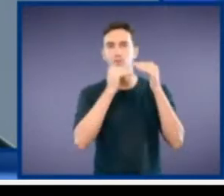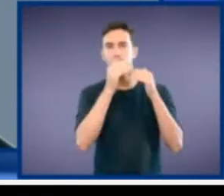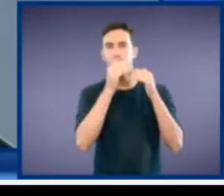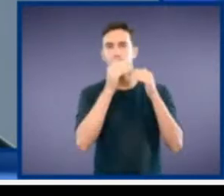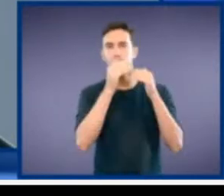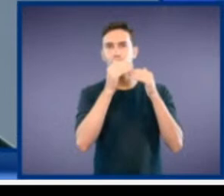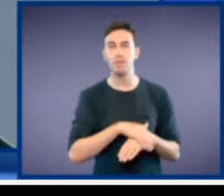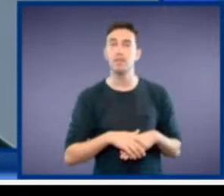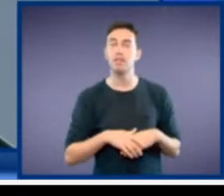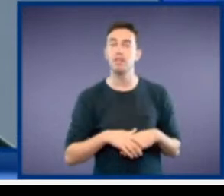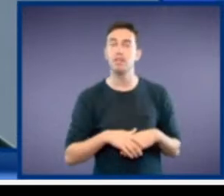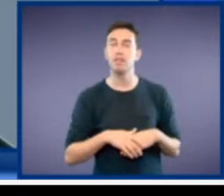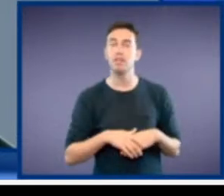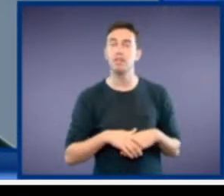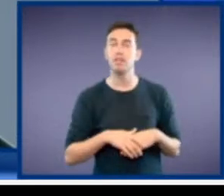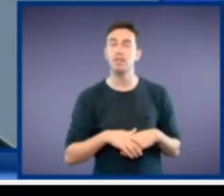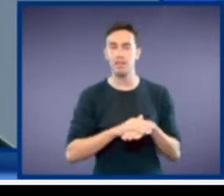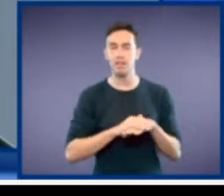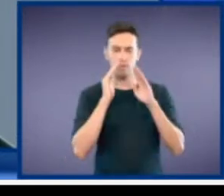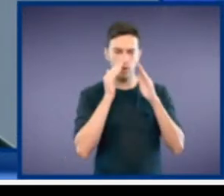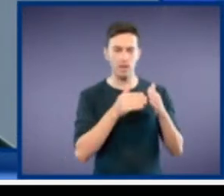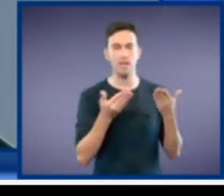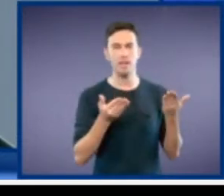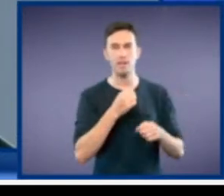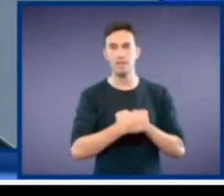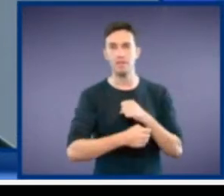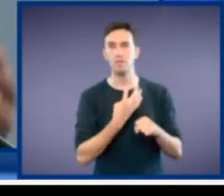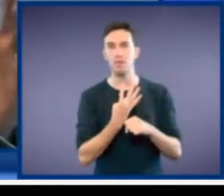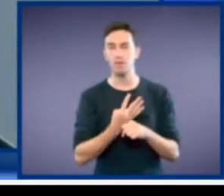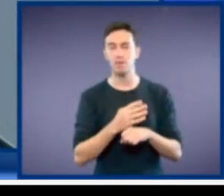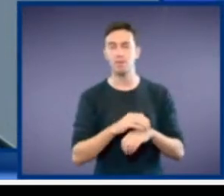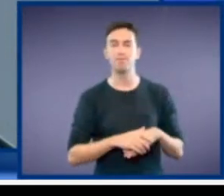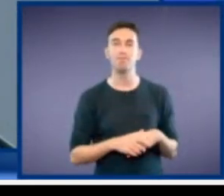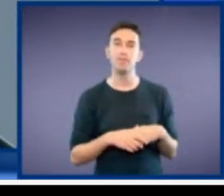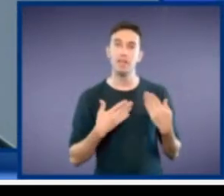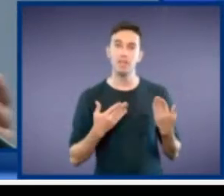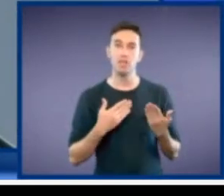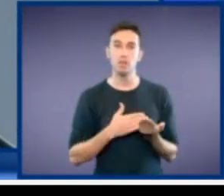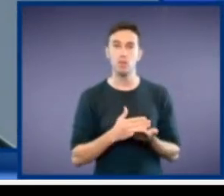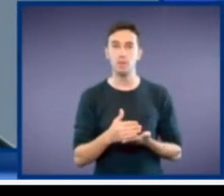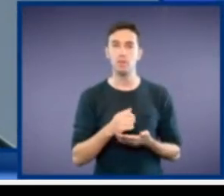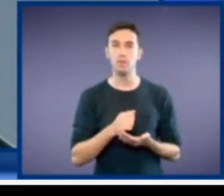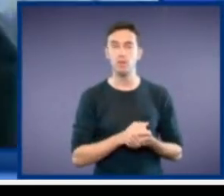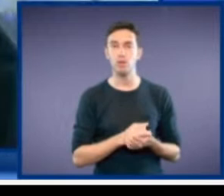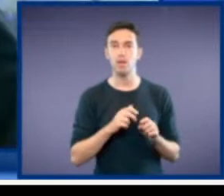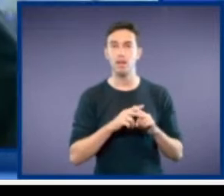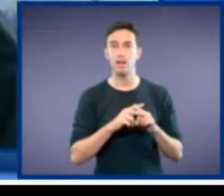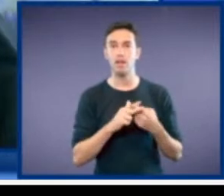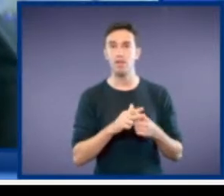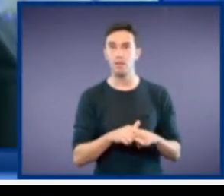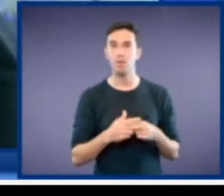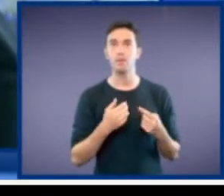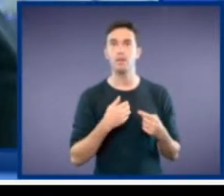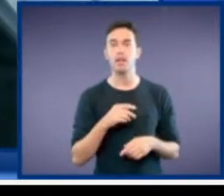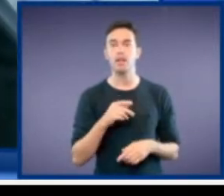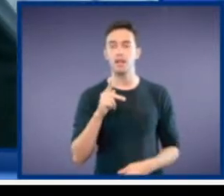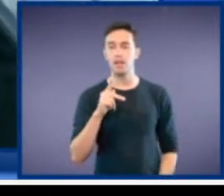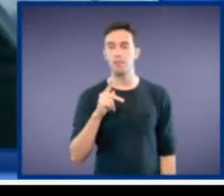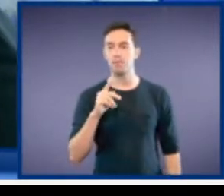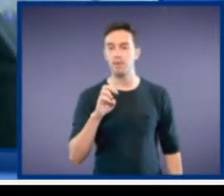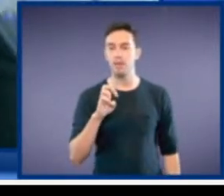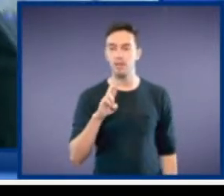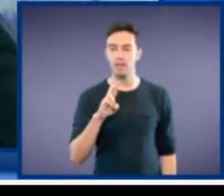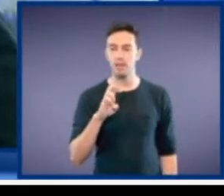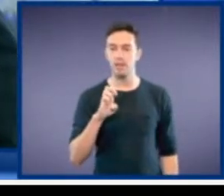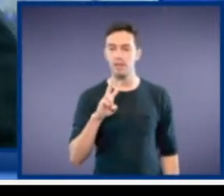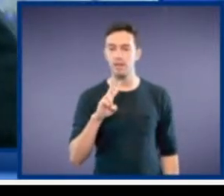feito nesses últimos 4 anos, é isso que fizemos nos últimos 4 anos. Começamos com uma grande reforma da Previdência, fizemos uma reforma fiscal,